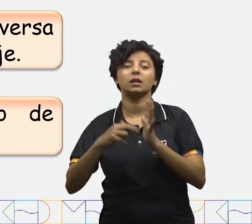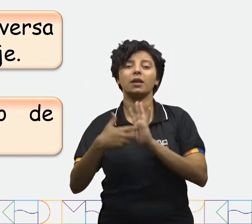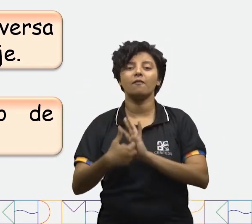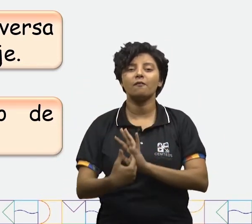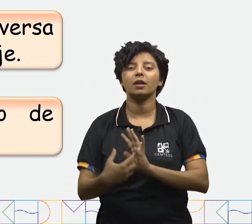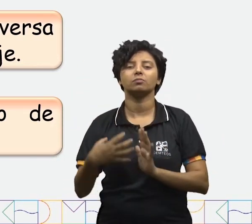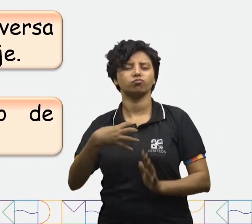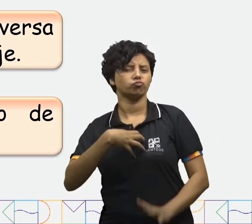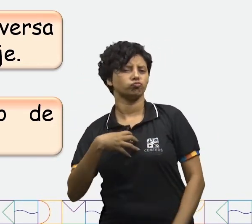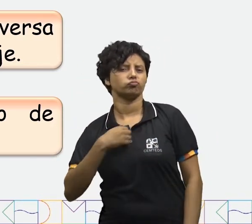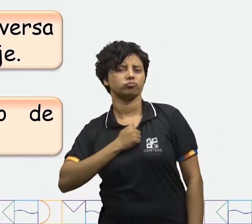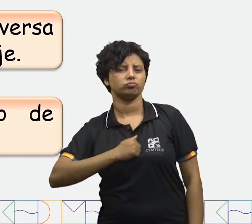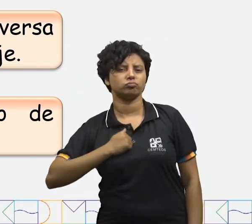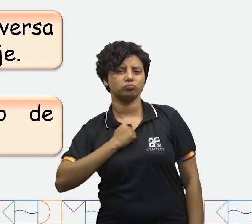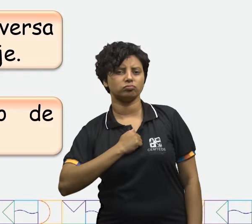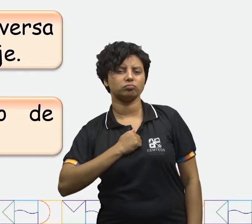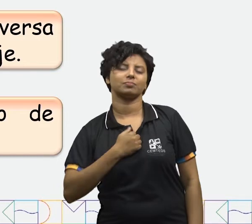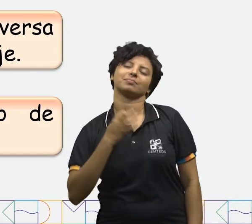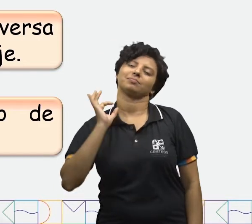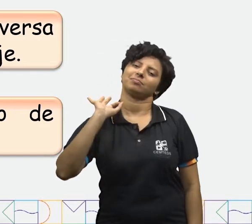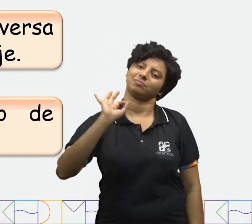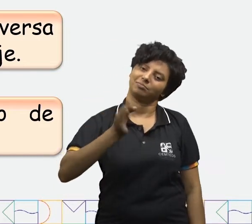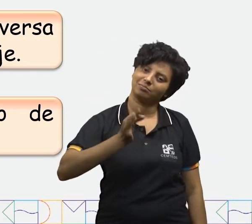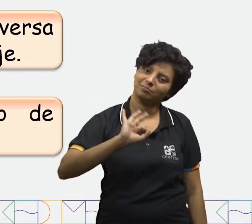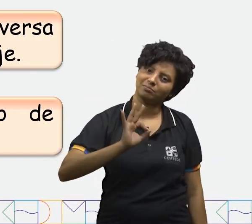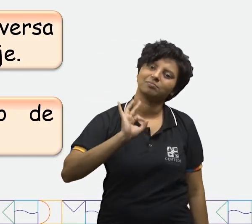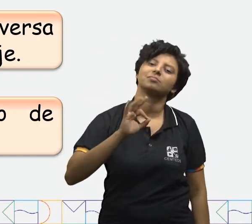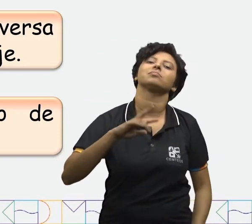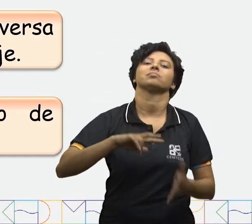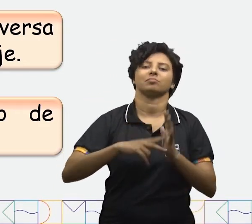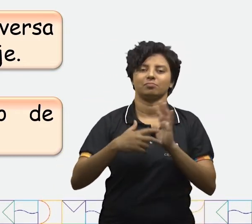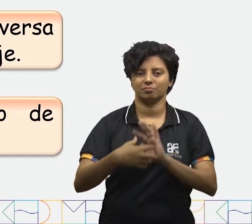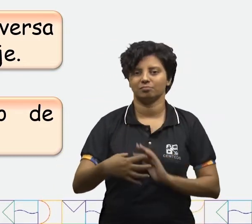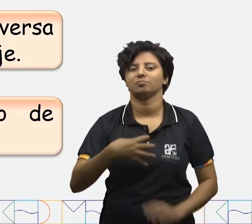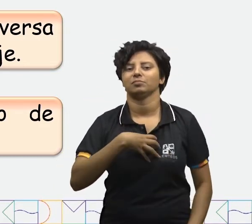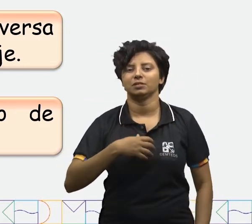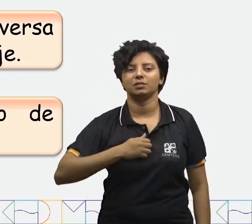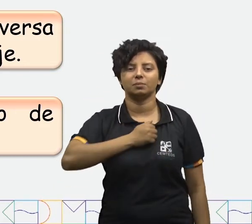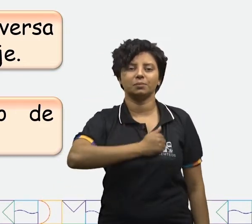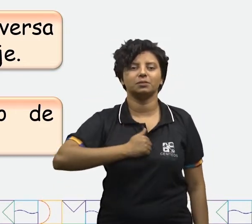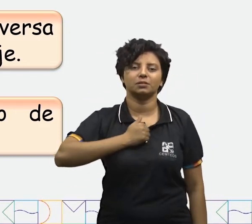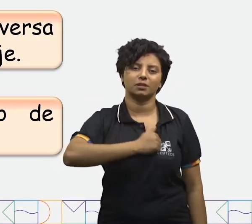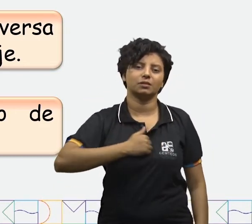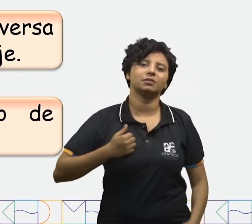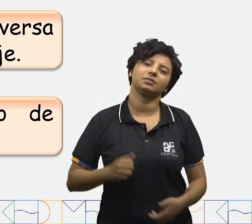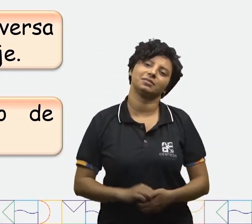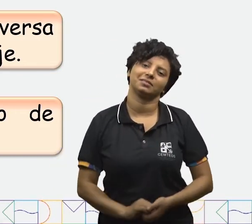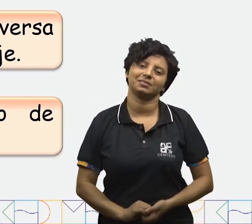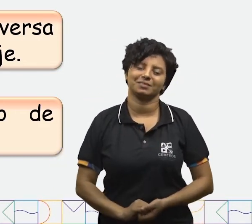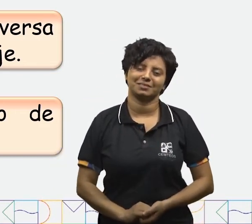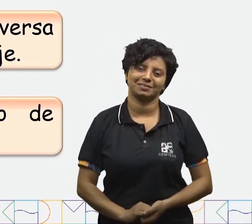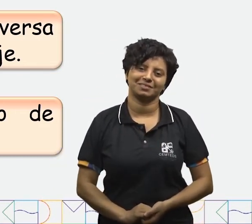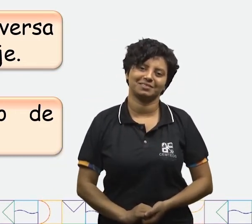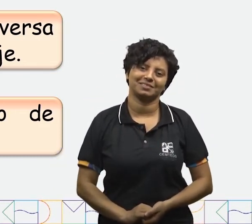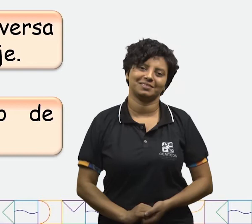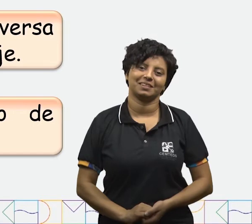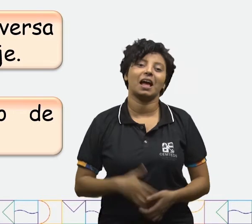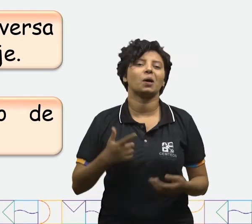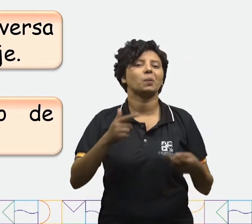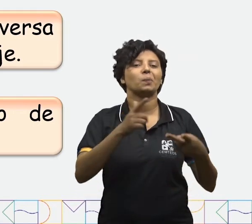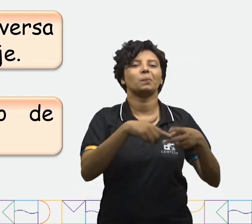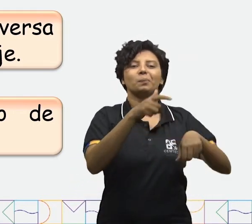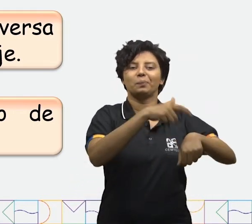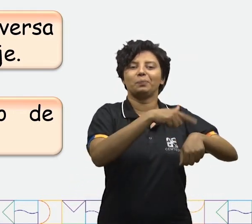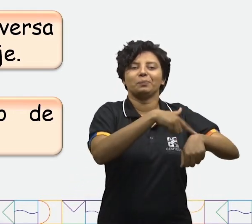Ou significa uma sensação de saudade? Isso mesmo, significa uma sensação de saudade.